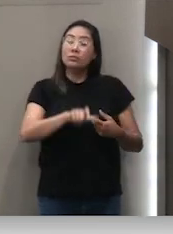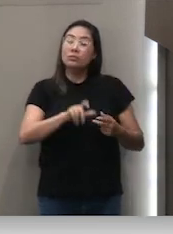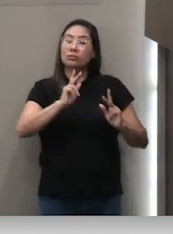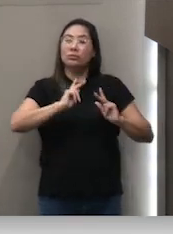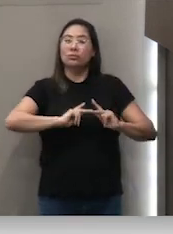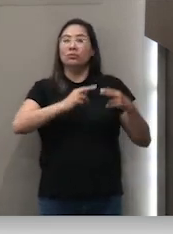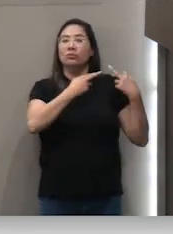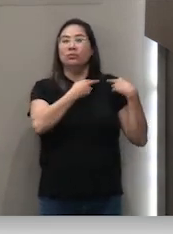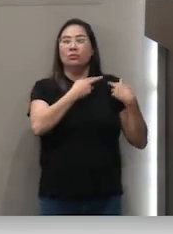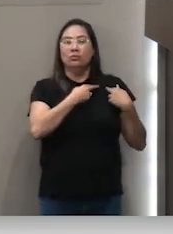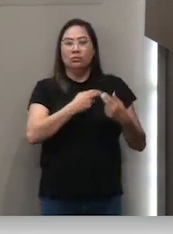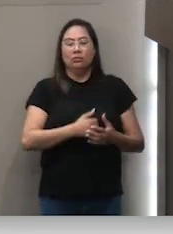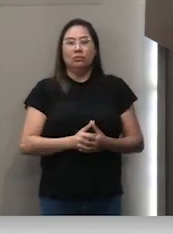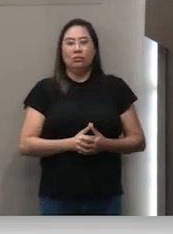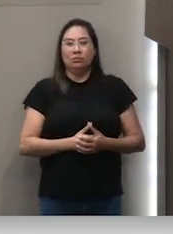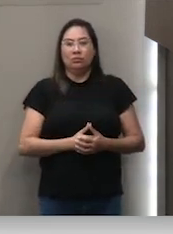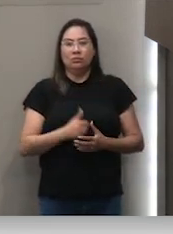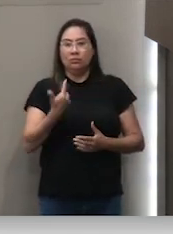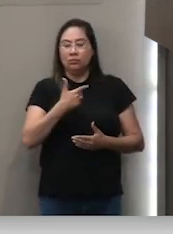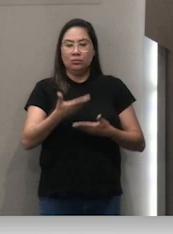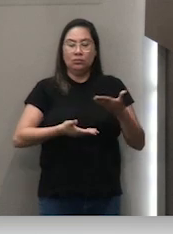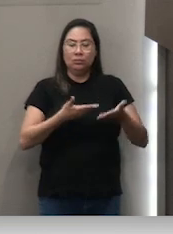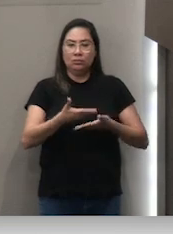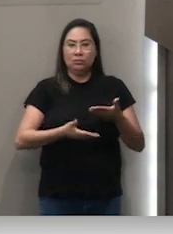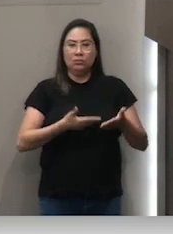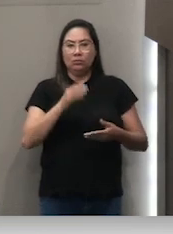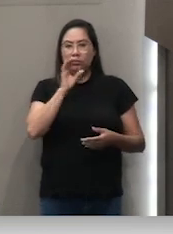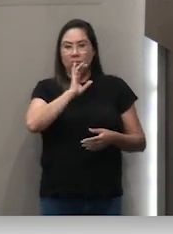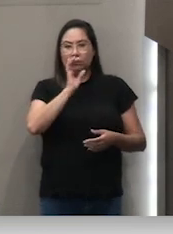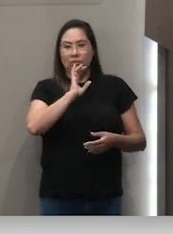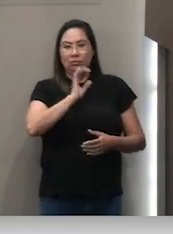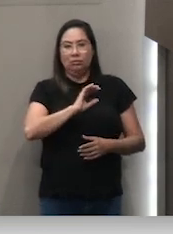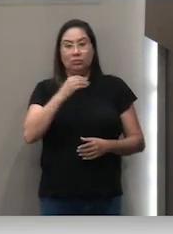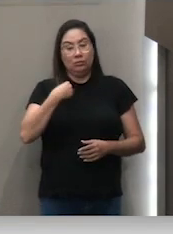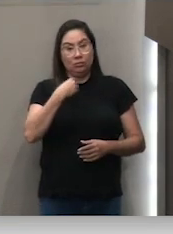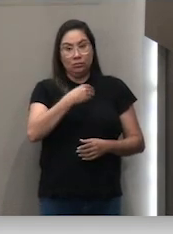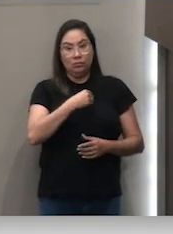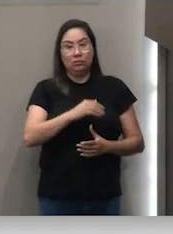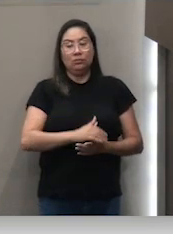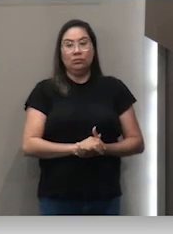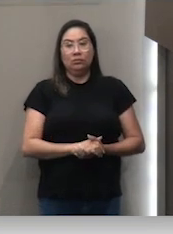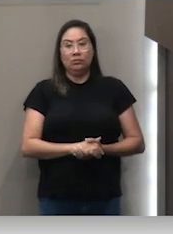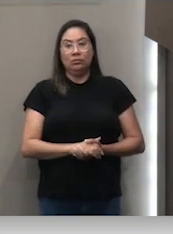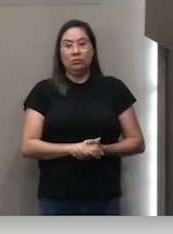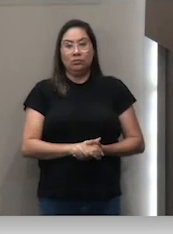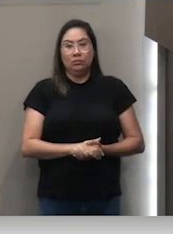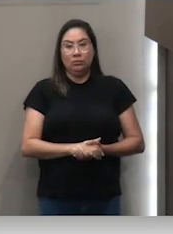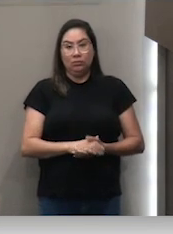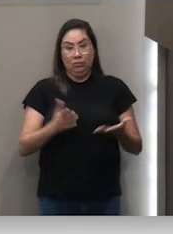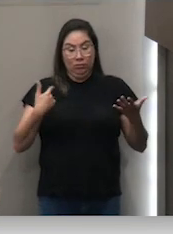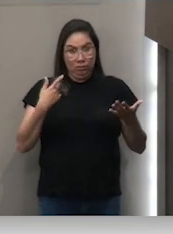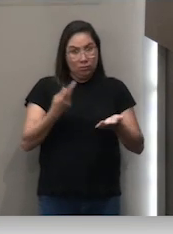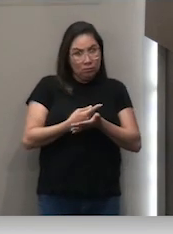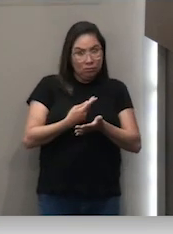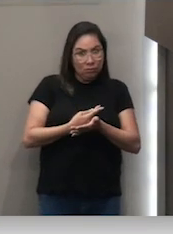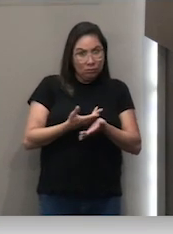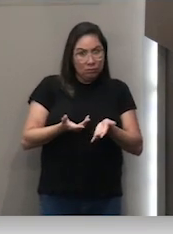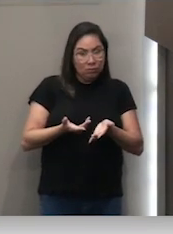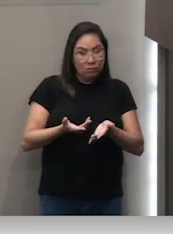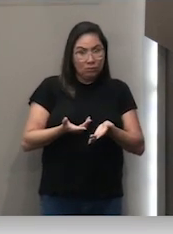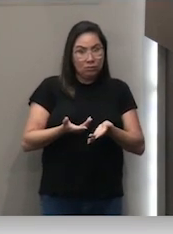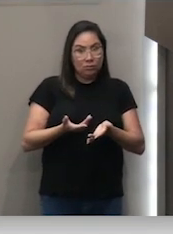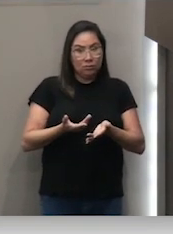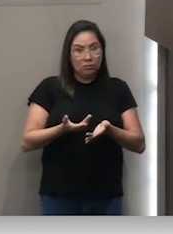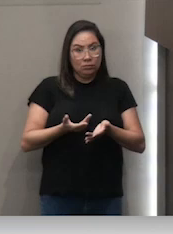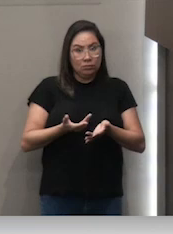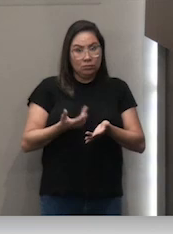O hospital não faz atendimento lá na emergência. Quem faz atendimento é o médico. Me corrija se eu estiver enganado. Eu